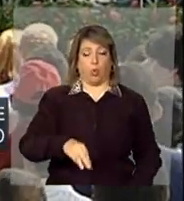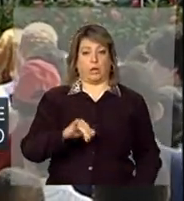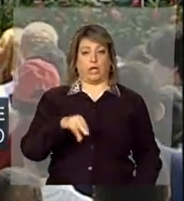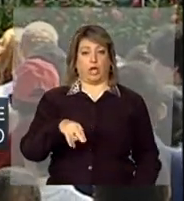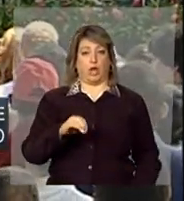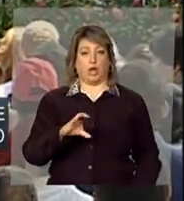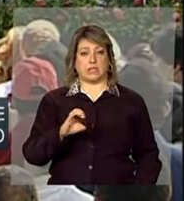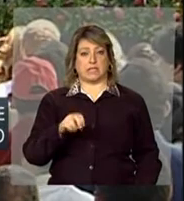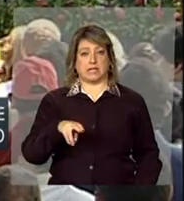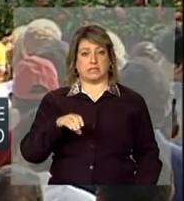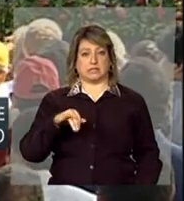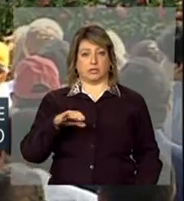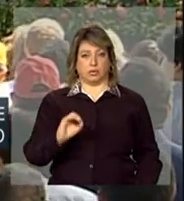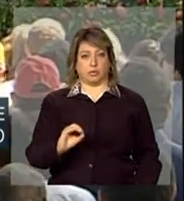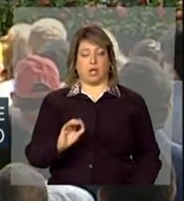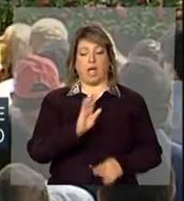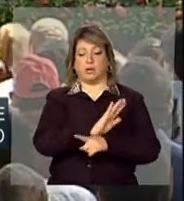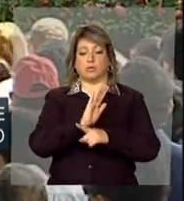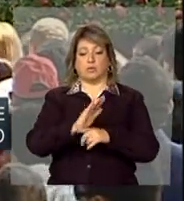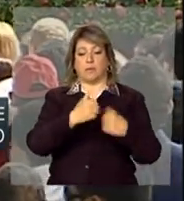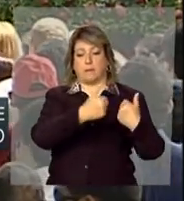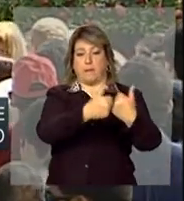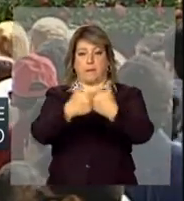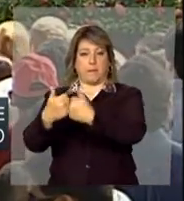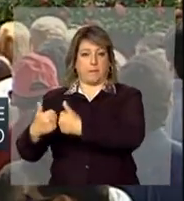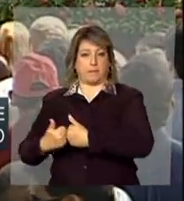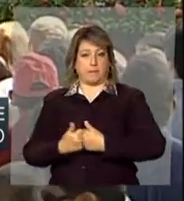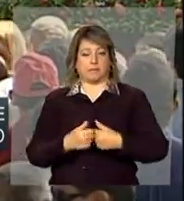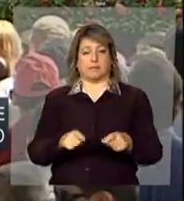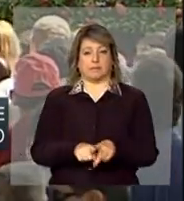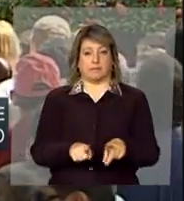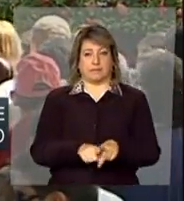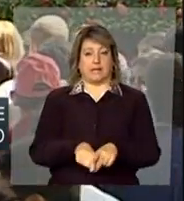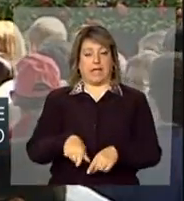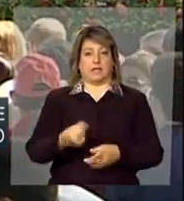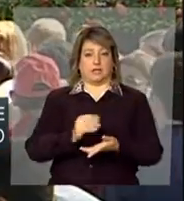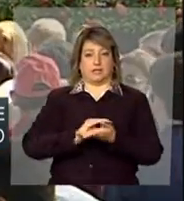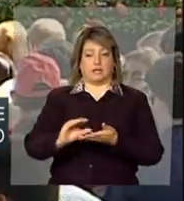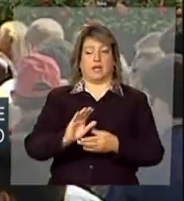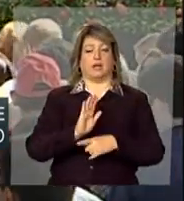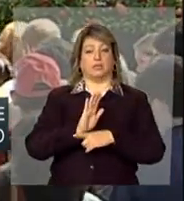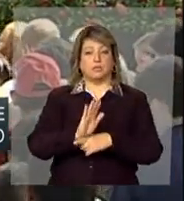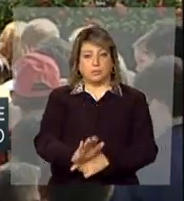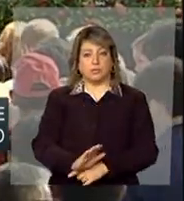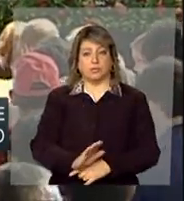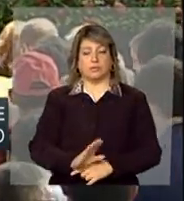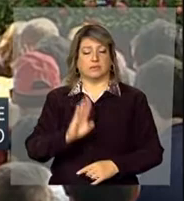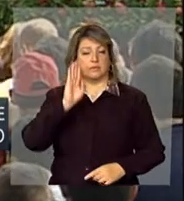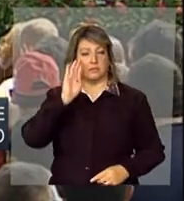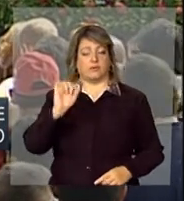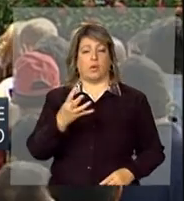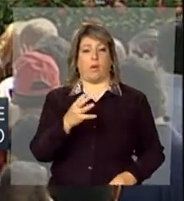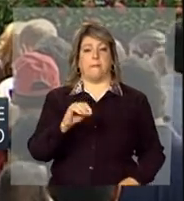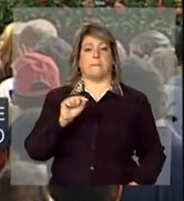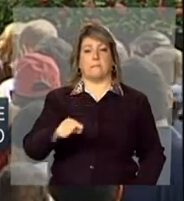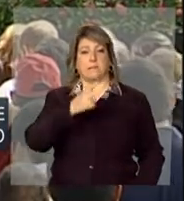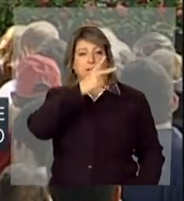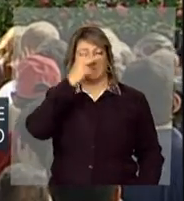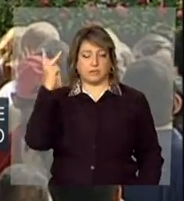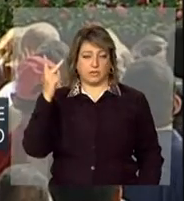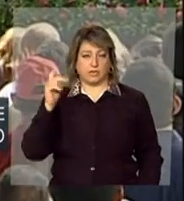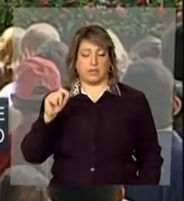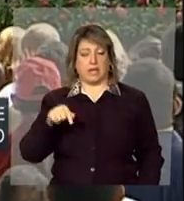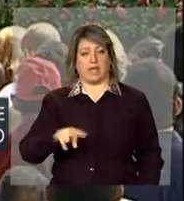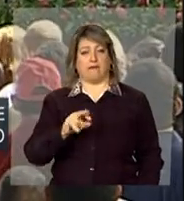inclusive comunidades circunvizinhas. O empreendimento beneficiará direta e indiretamente 40 mil pessoas.